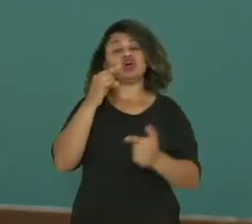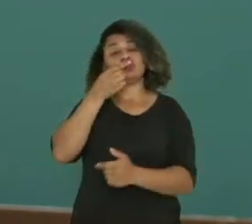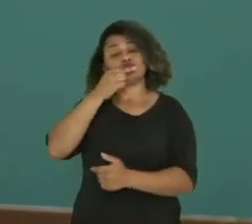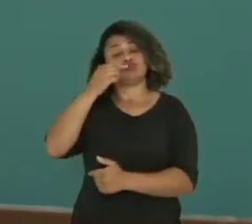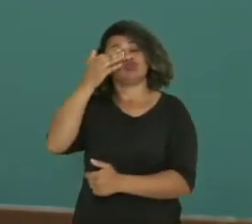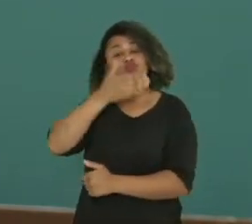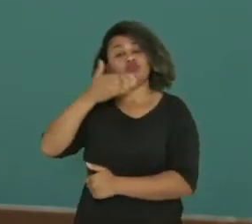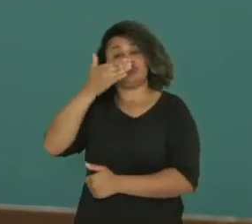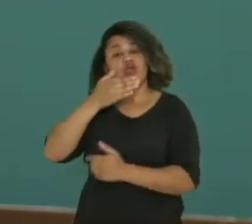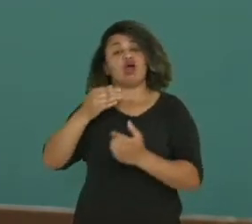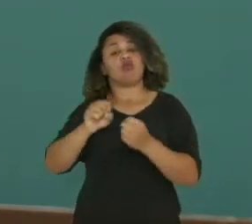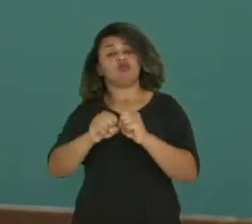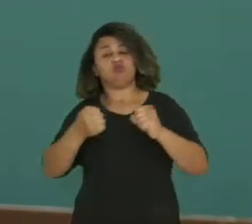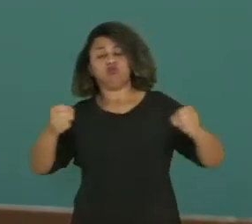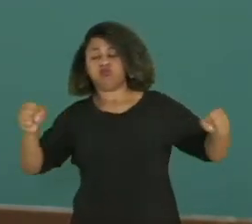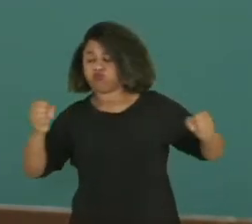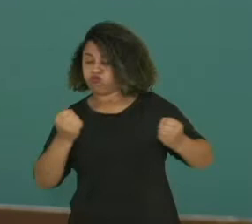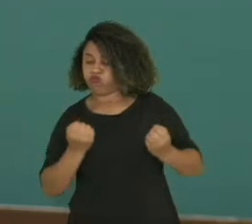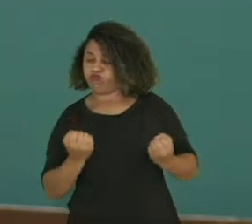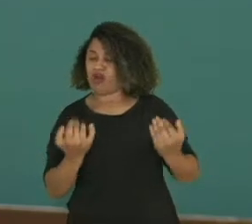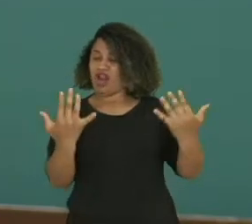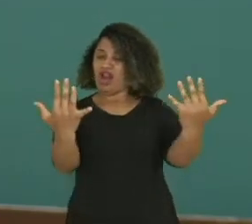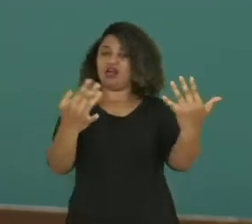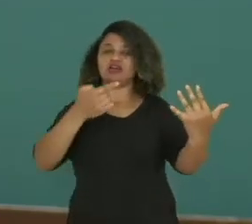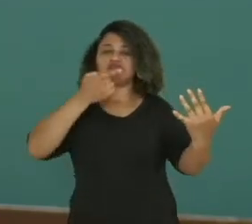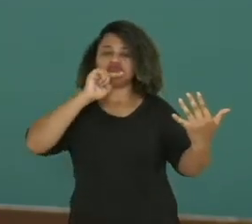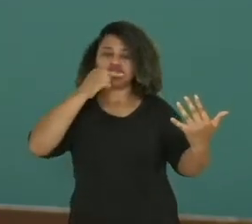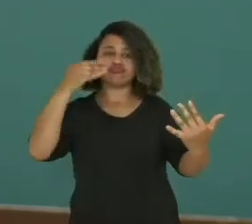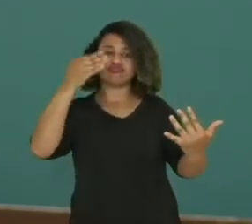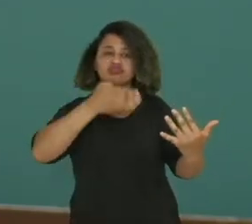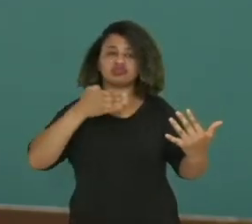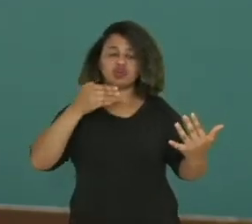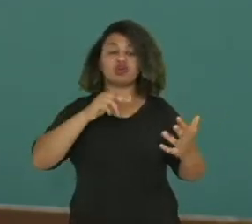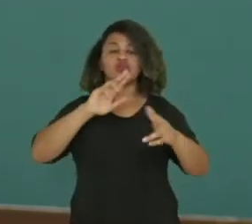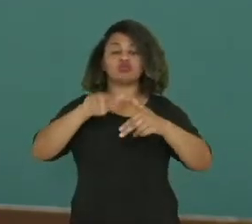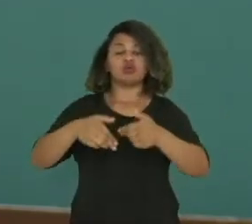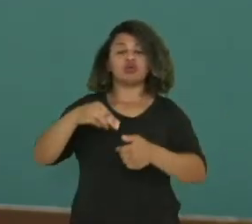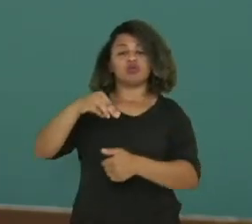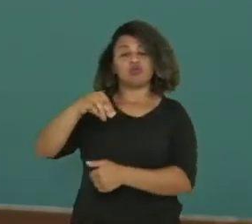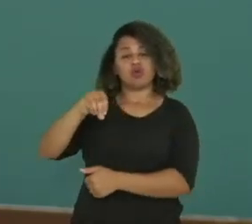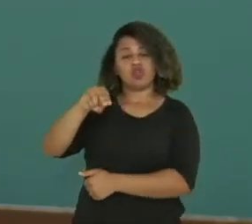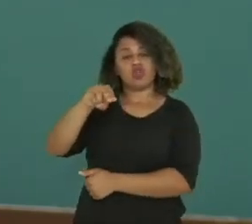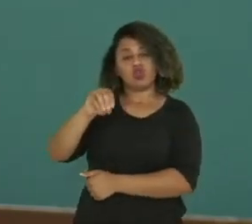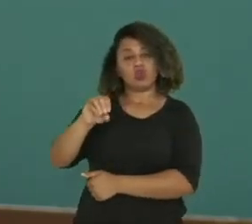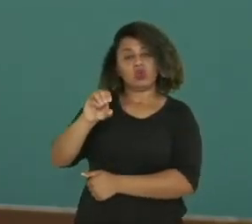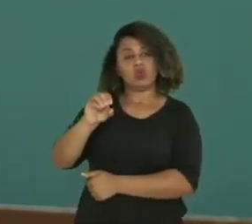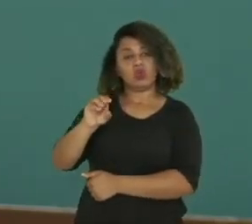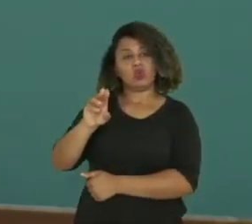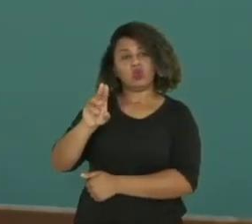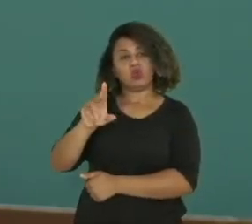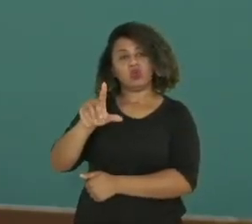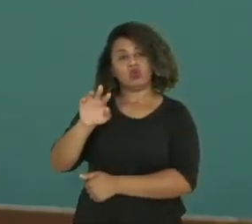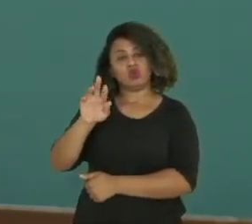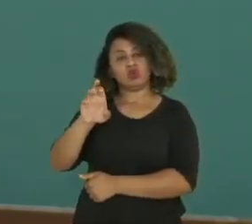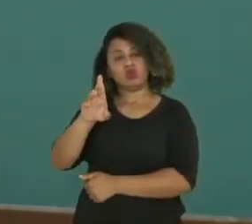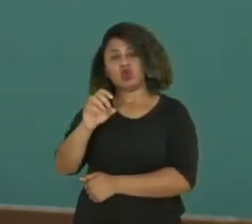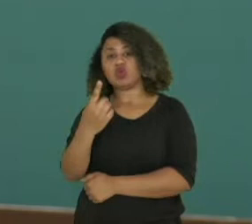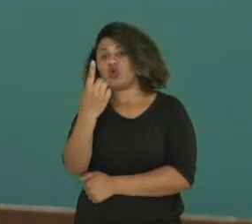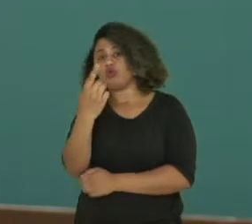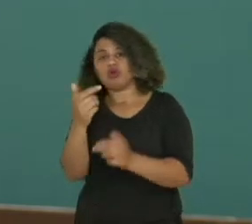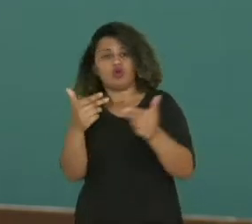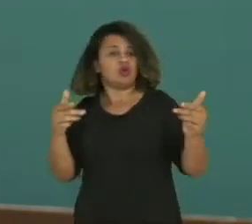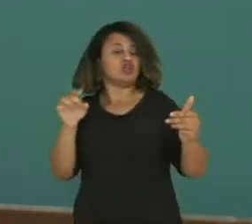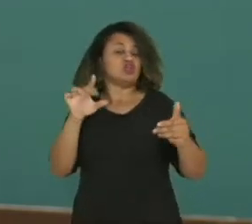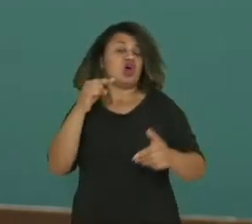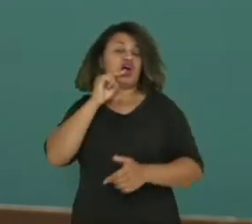aqui é a cana-de-açúcar. Por isso que a gente chama de monocultores, ou seja, está produzindo uma coisa só,